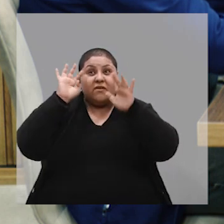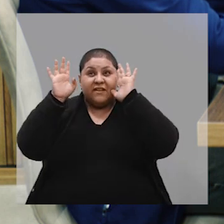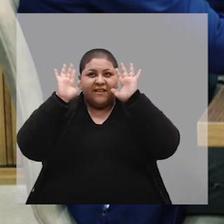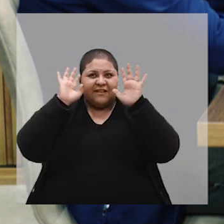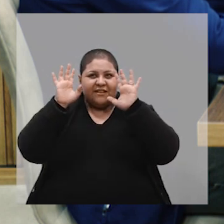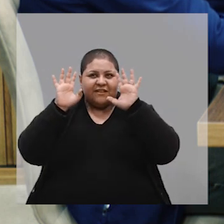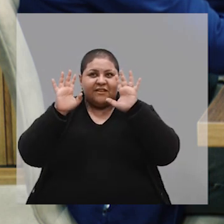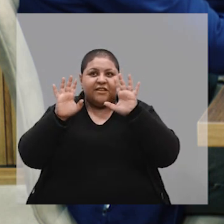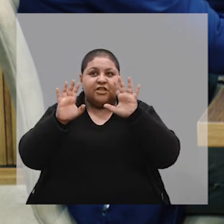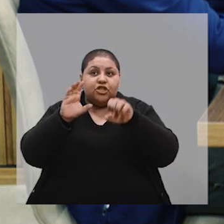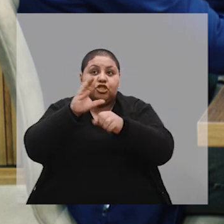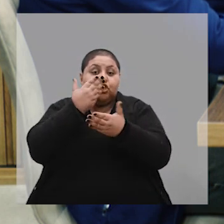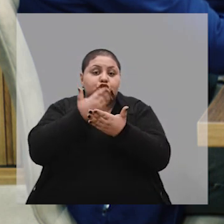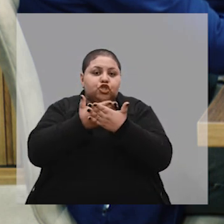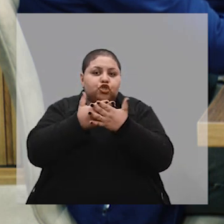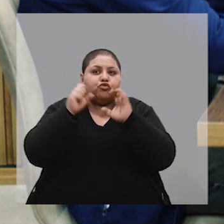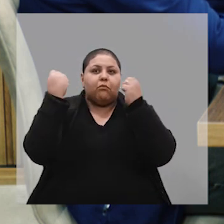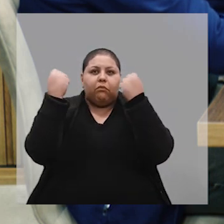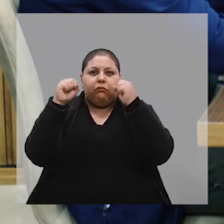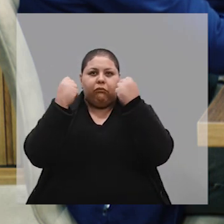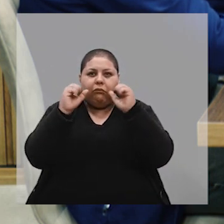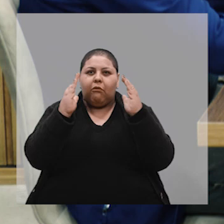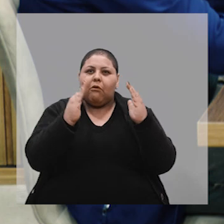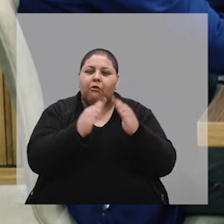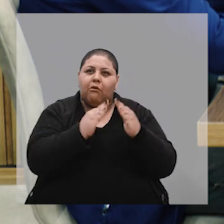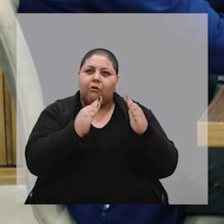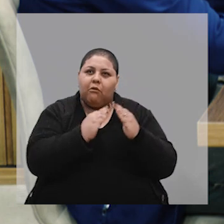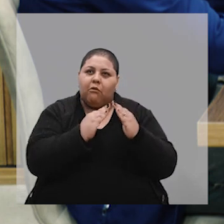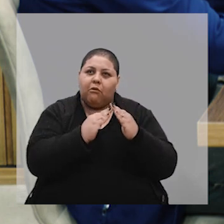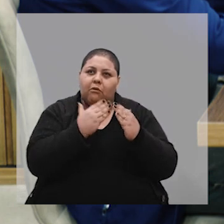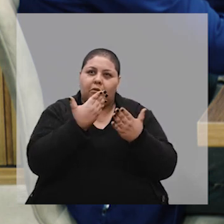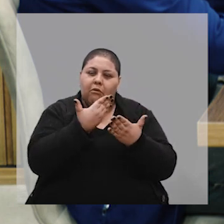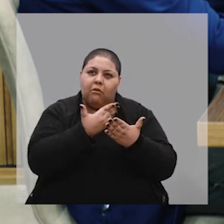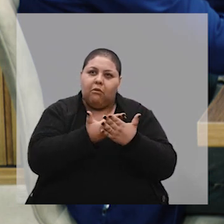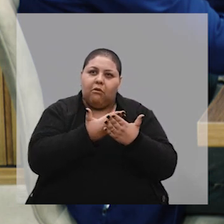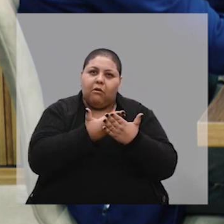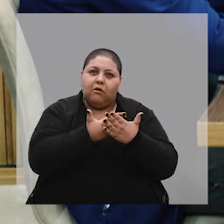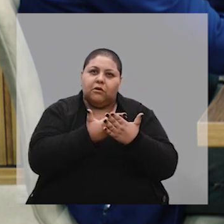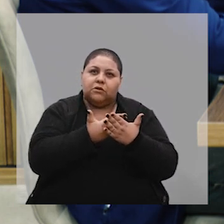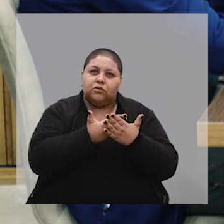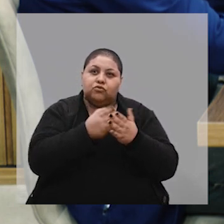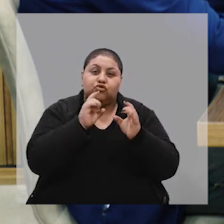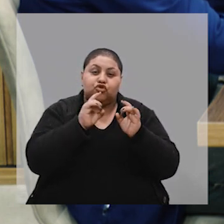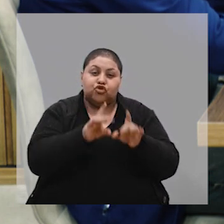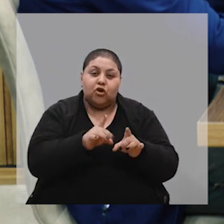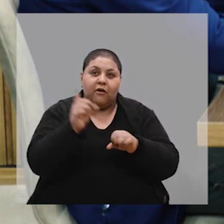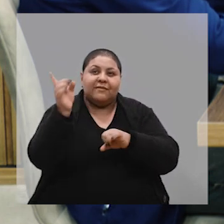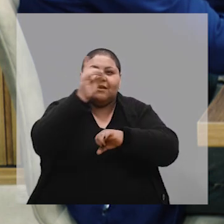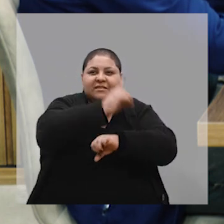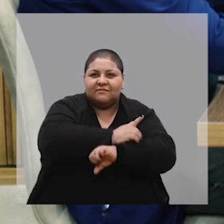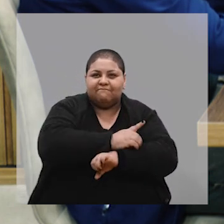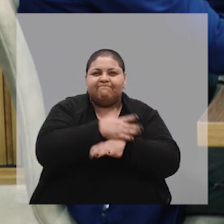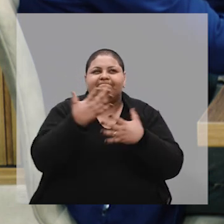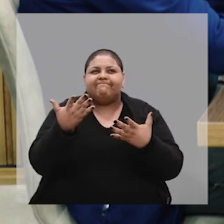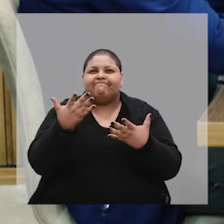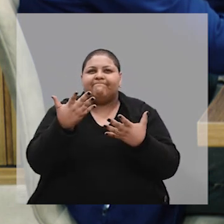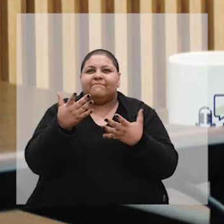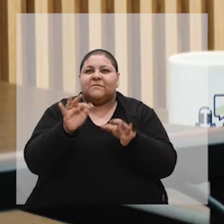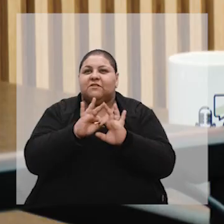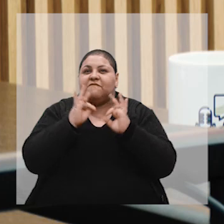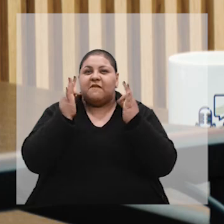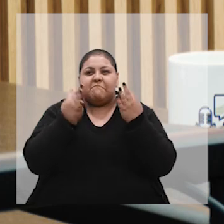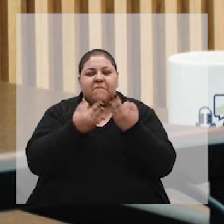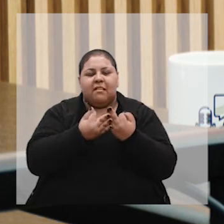sonho de fazer educação física também. Porém, lá o estudo só era de dia. E aí, cara, de